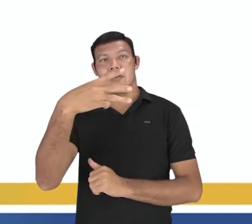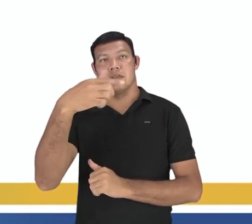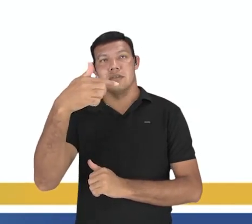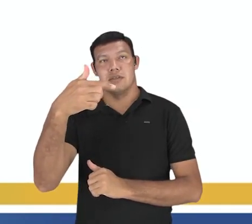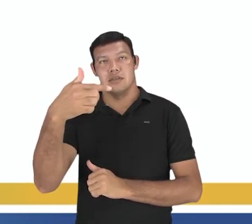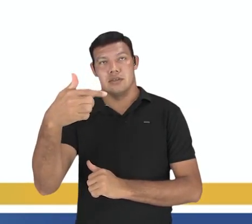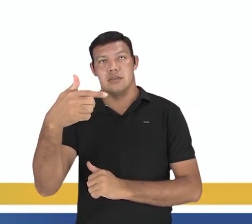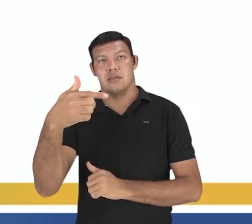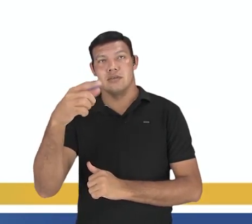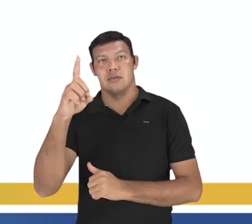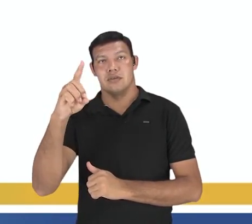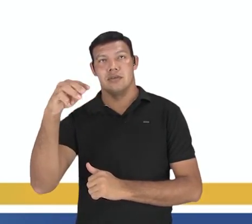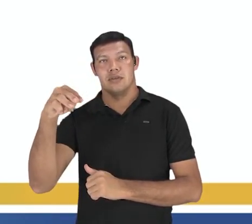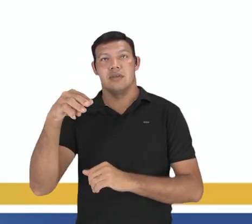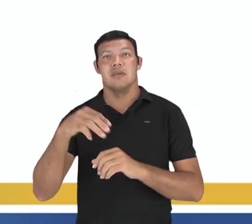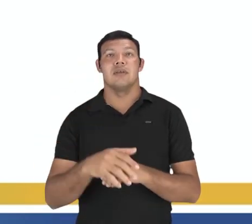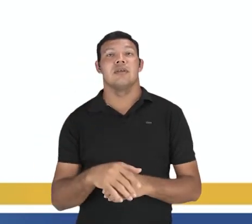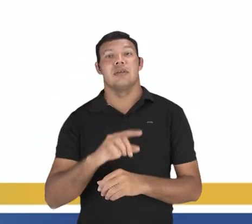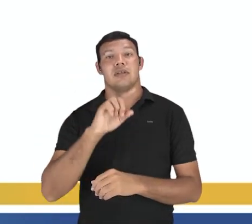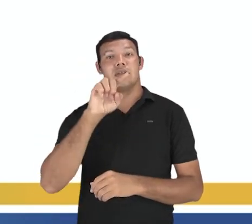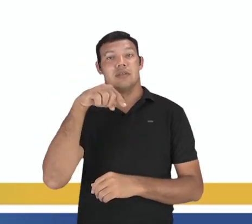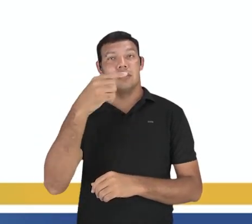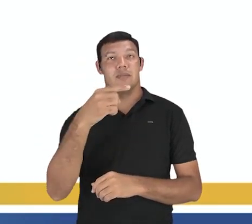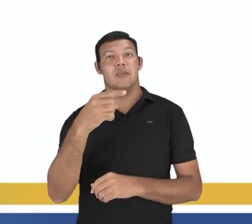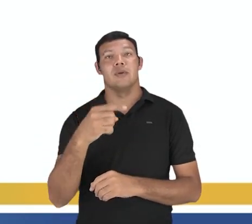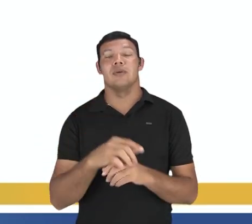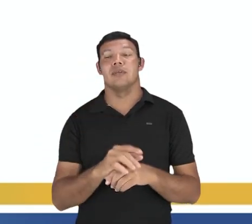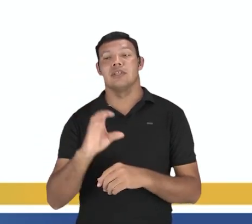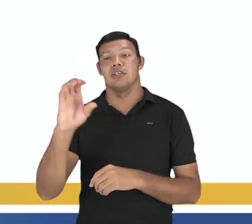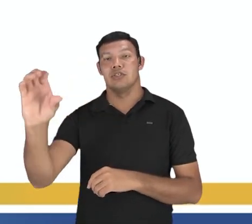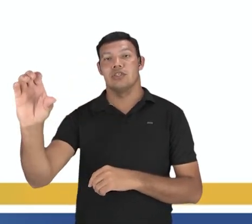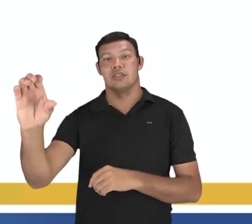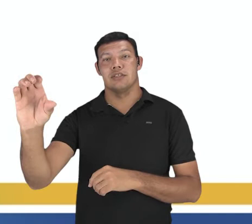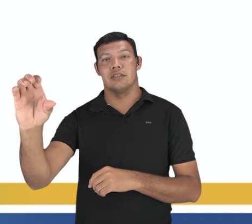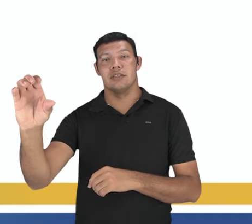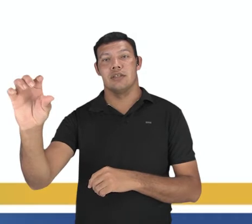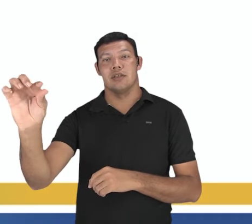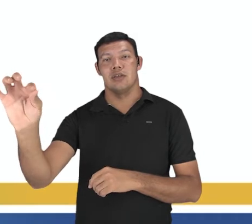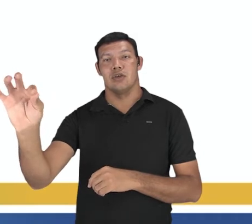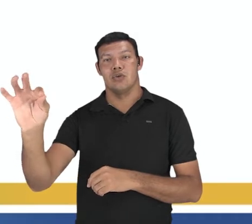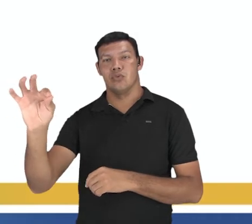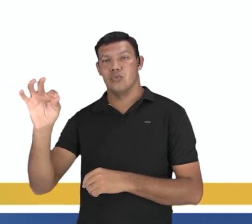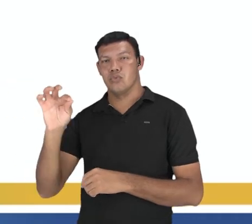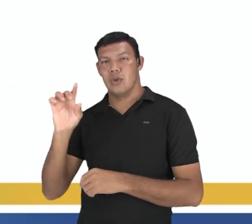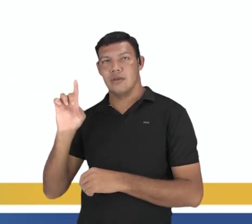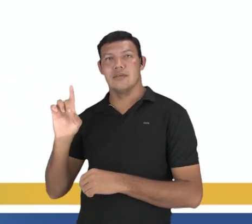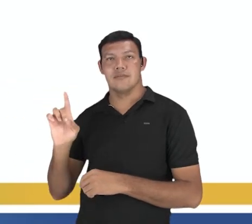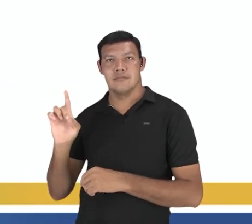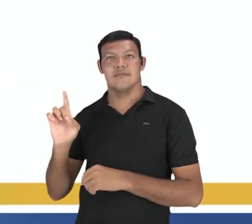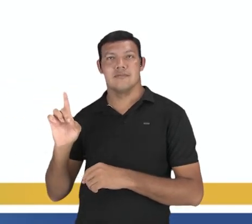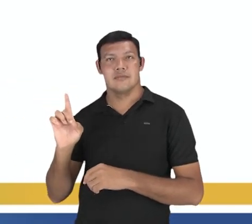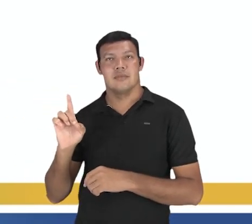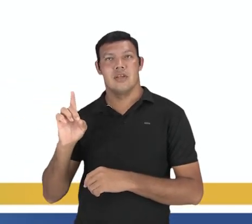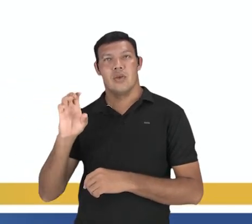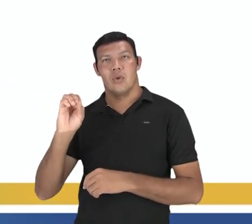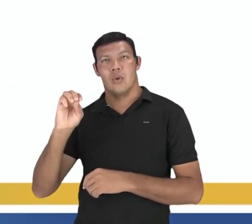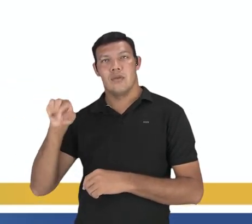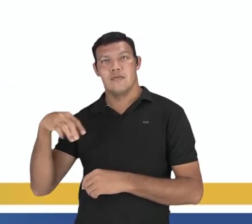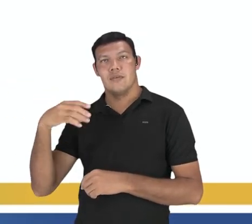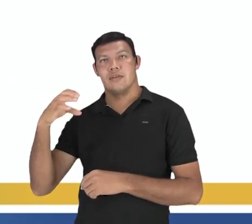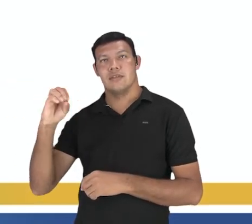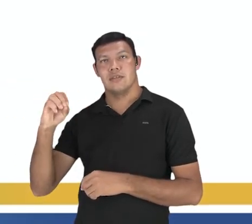percorrendo 0,04 M indique a medida de comprimento total da esse percurso